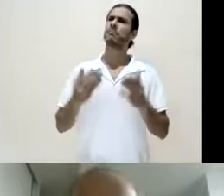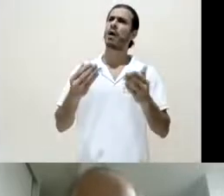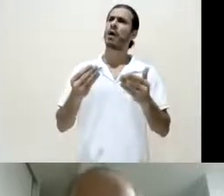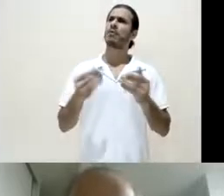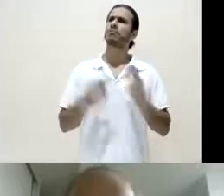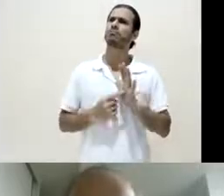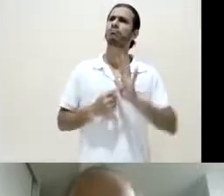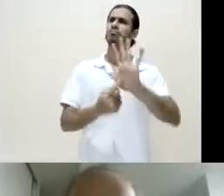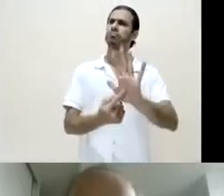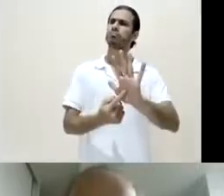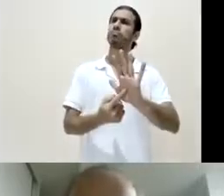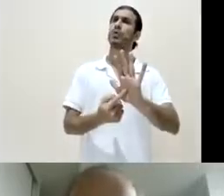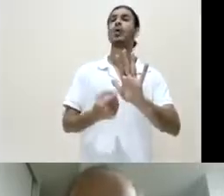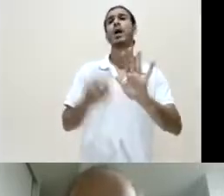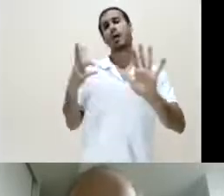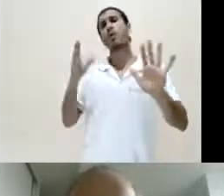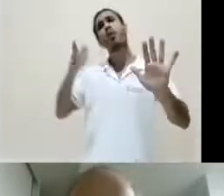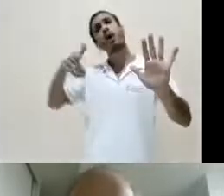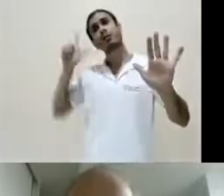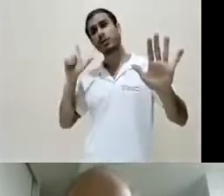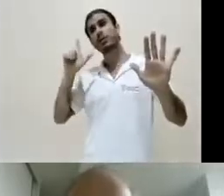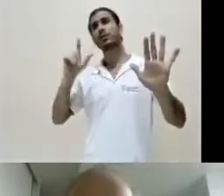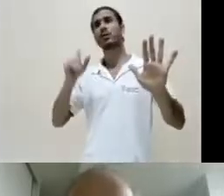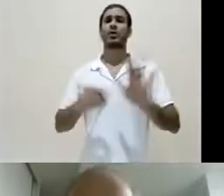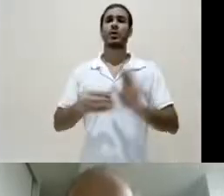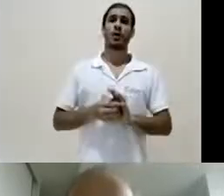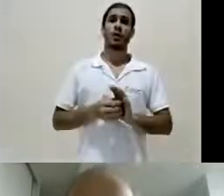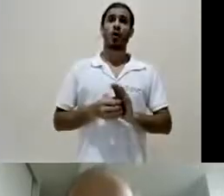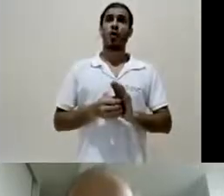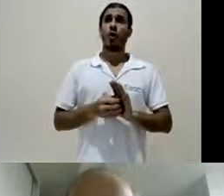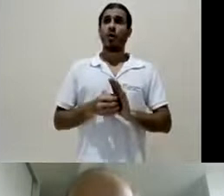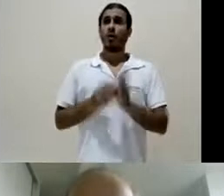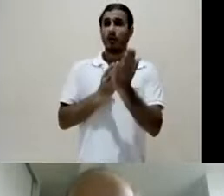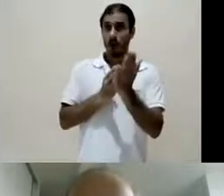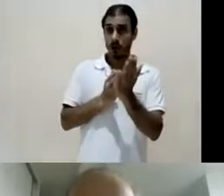algumas apontando o uso da tecnologia, eu acho que